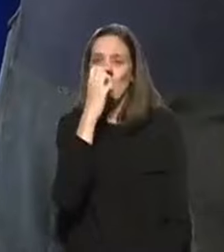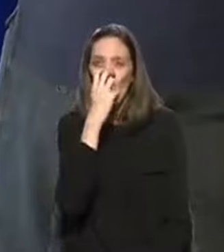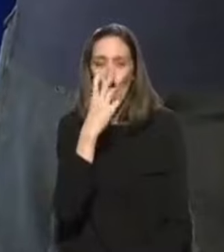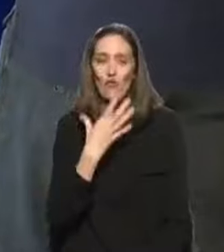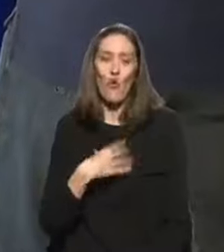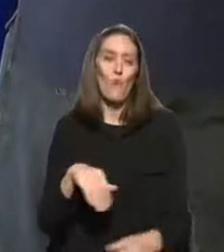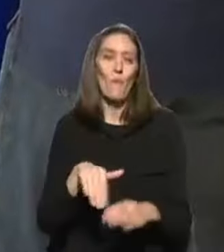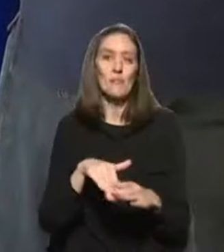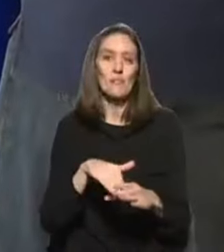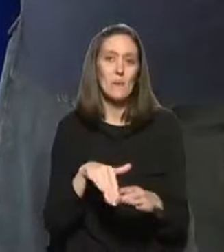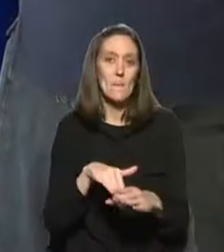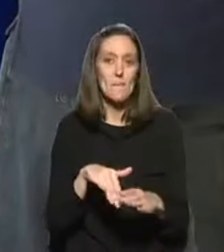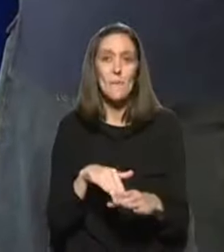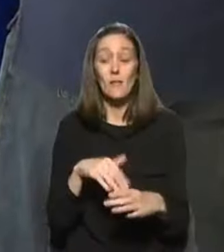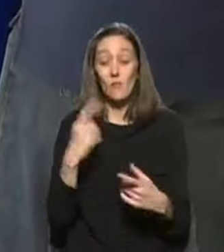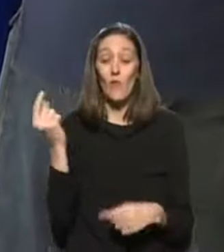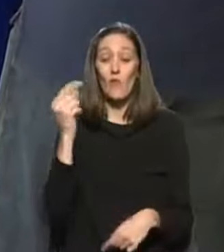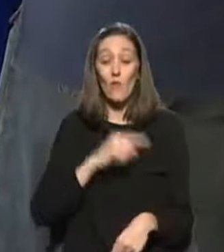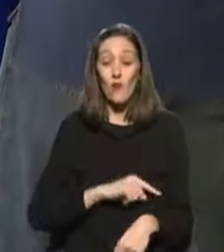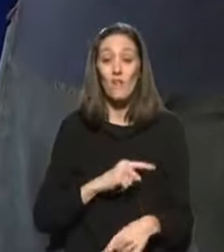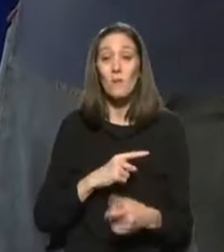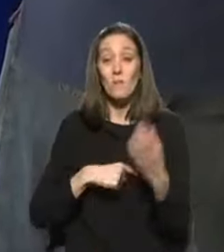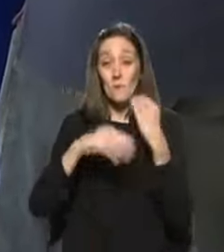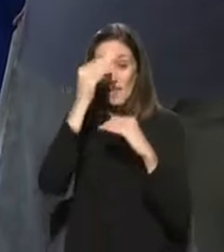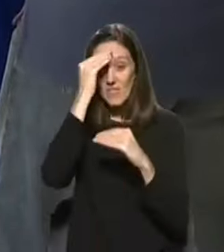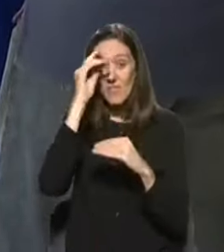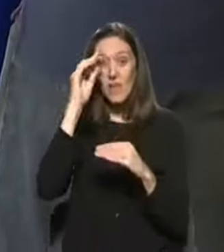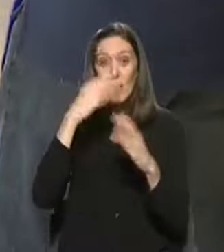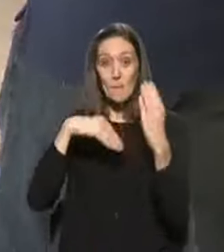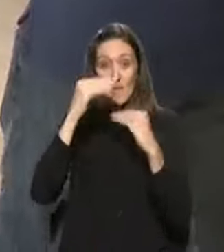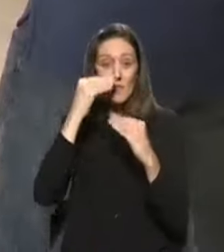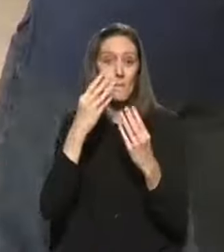posso perder, então eu vim para aprender mais, saber mais. E espero